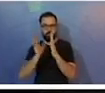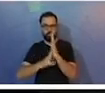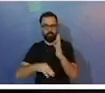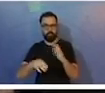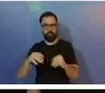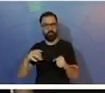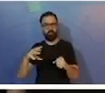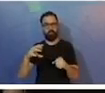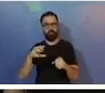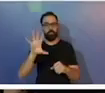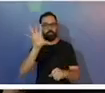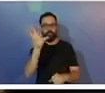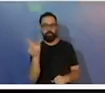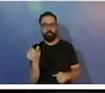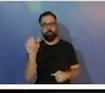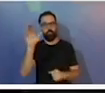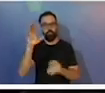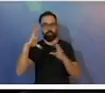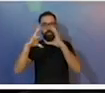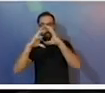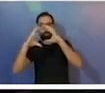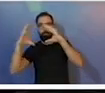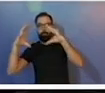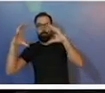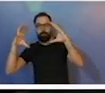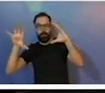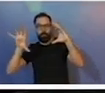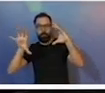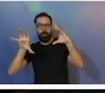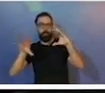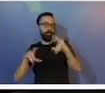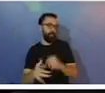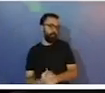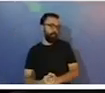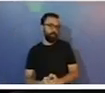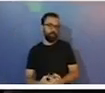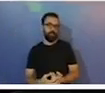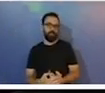África que está do lado leste,